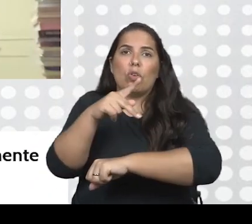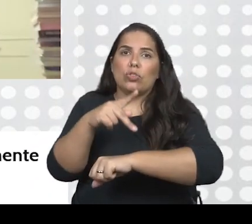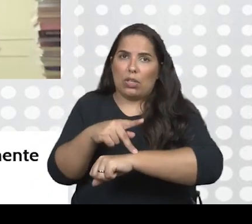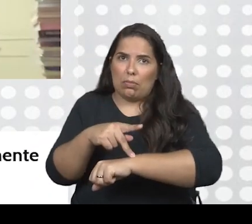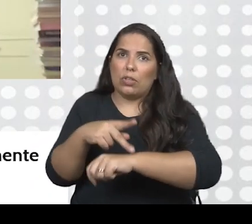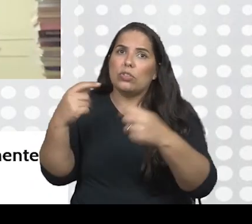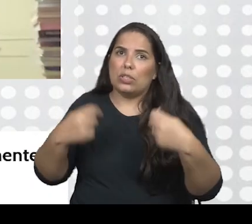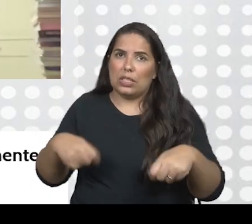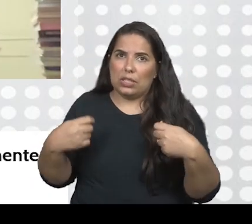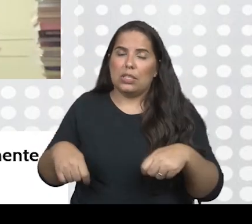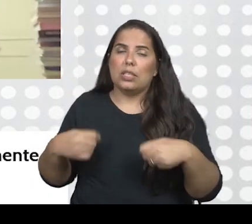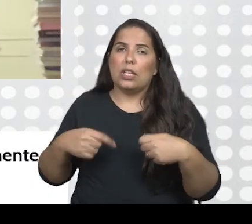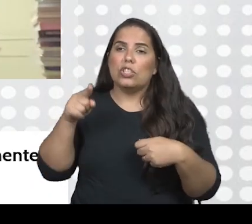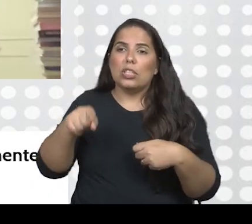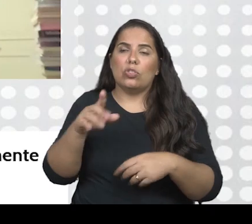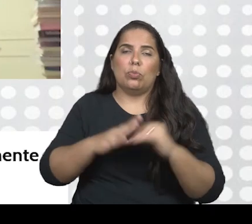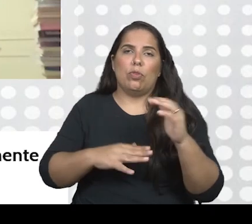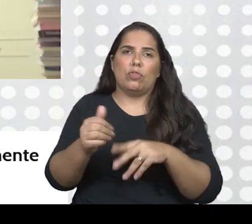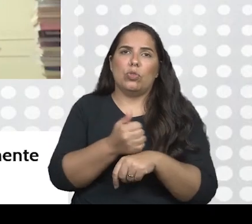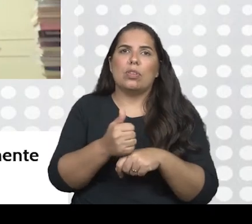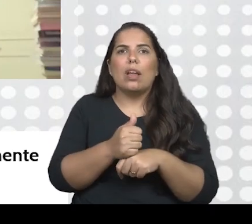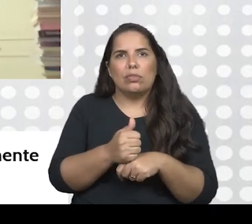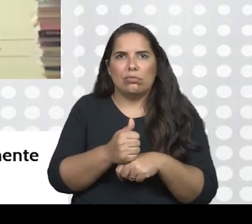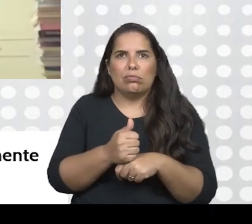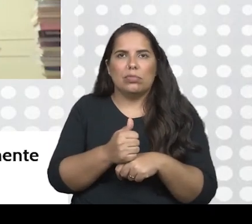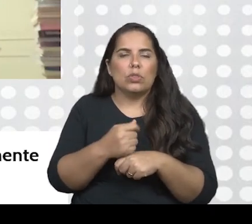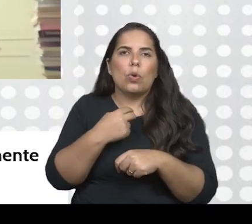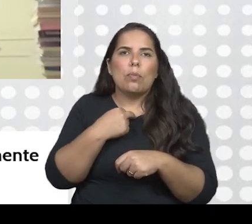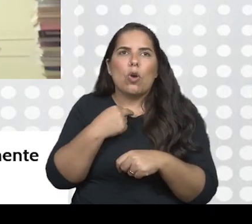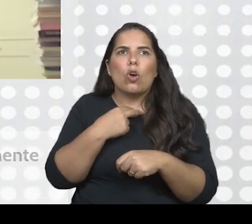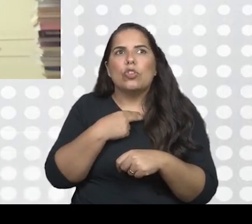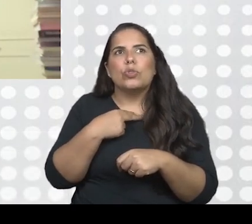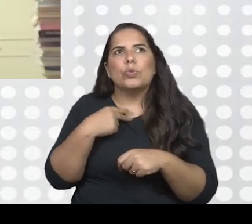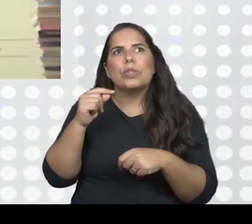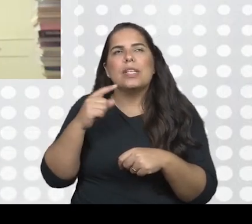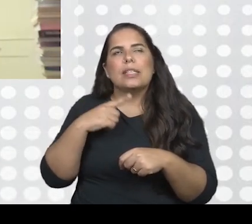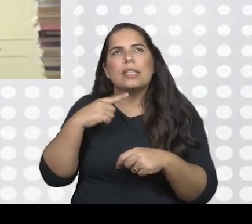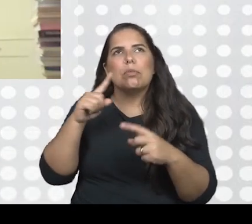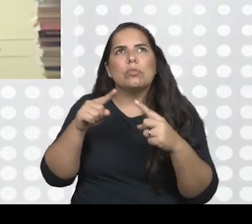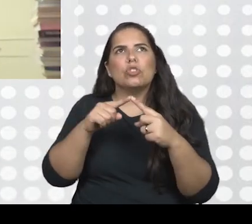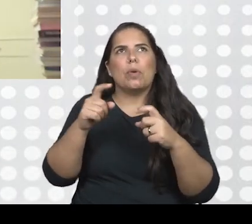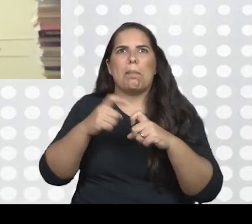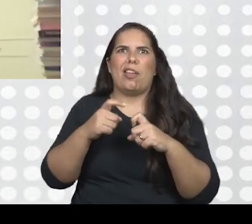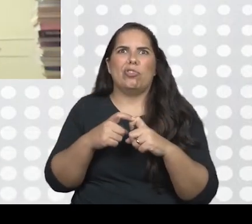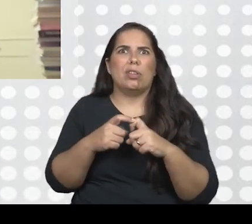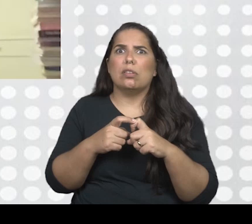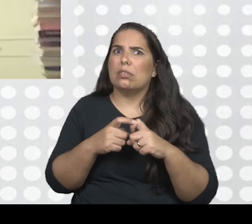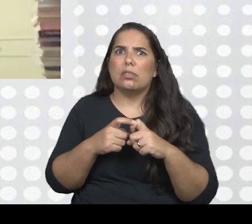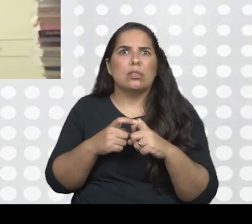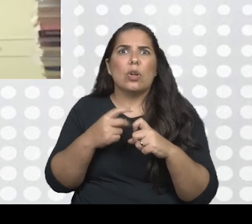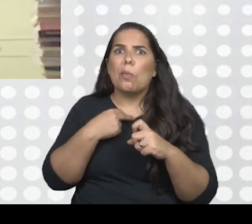a necessidade desses profissionais. Não pode vir a partir de uma perspectiva médica. Não pode